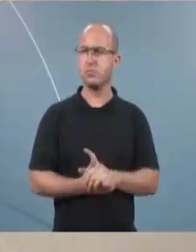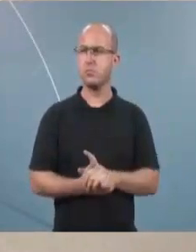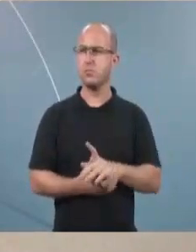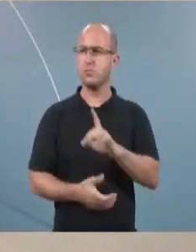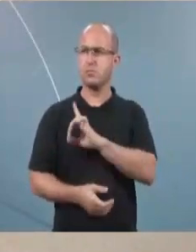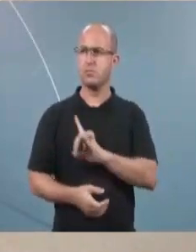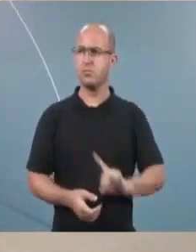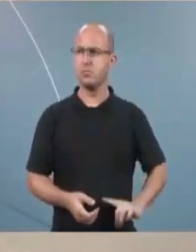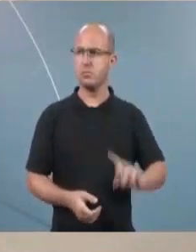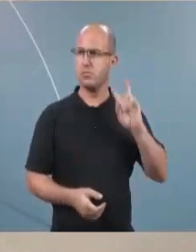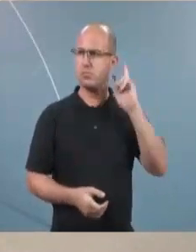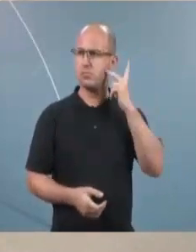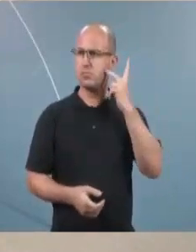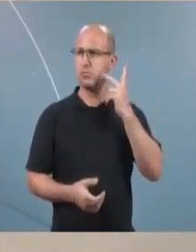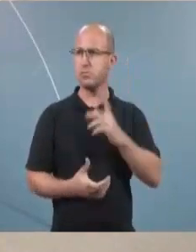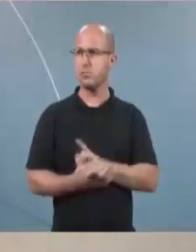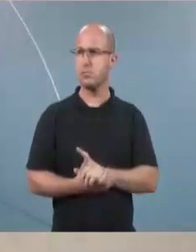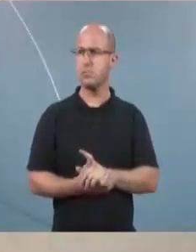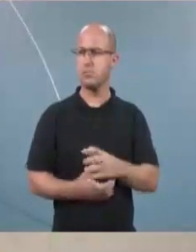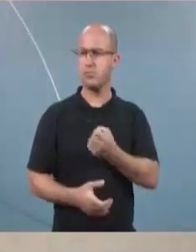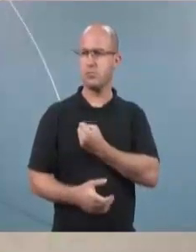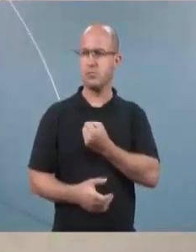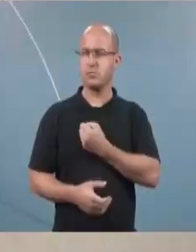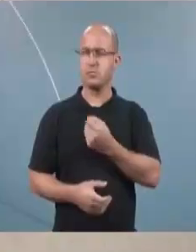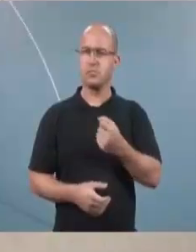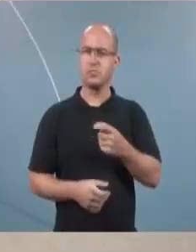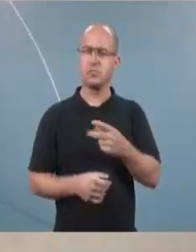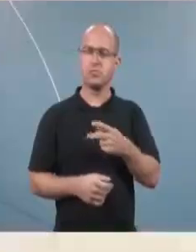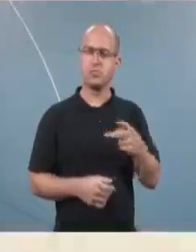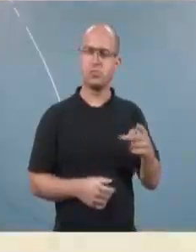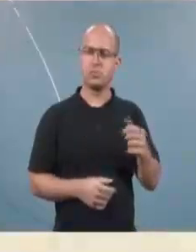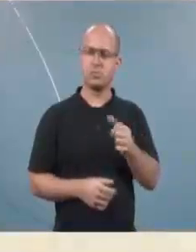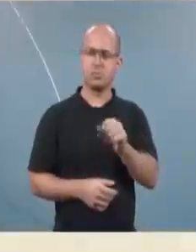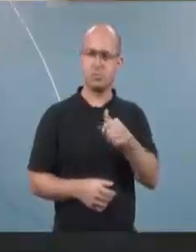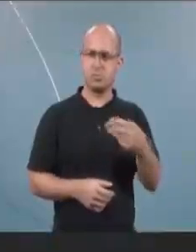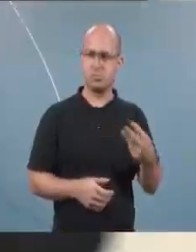da deputada divanei de Basílio número do projeto de lei 312